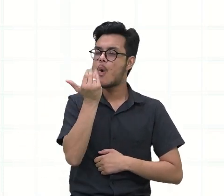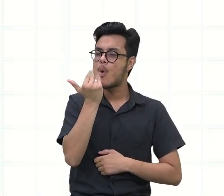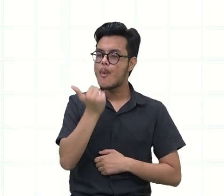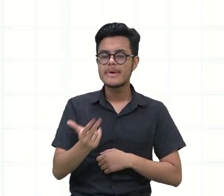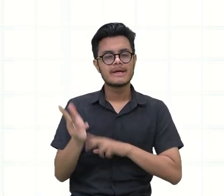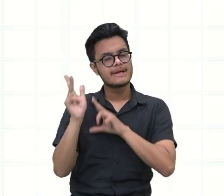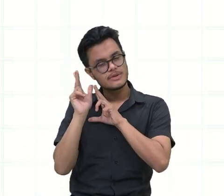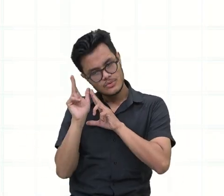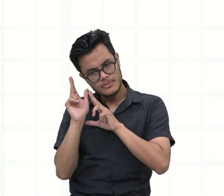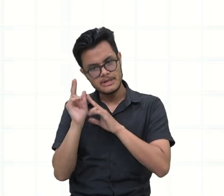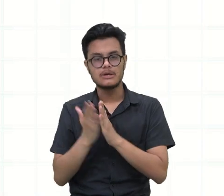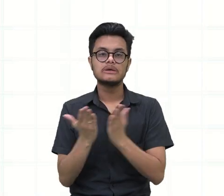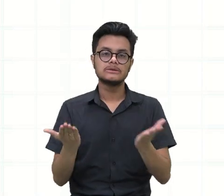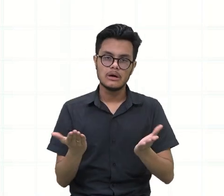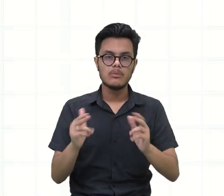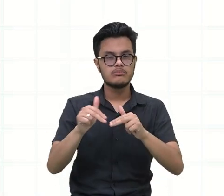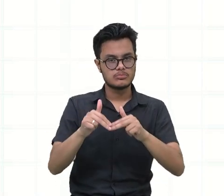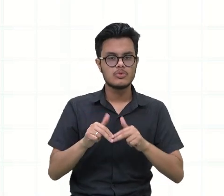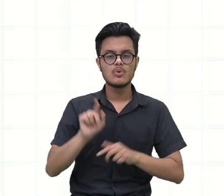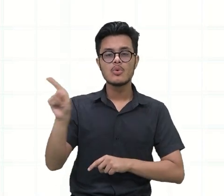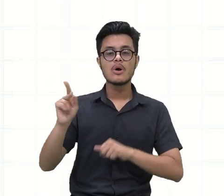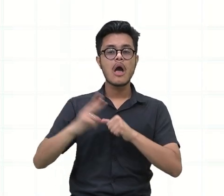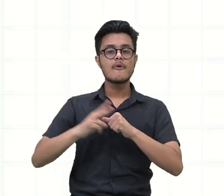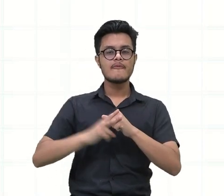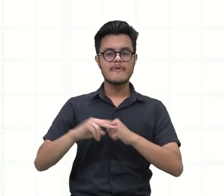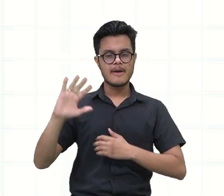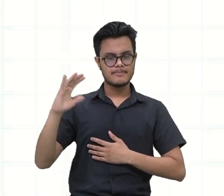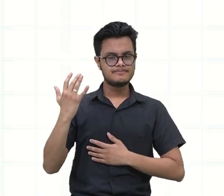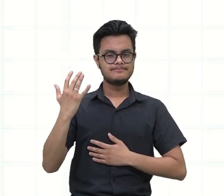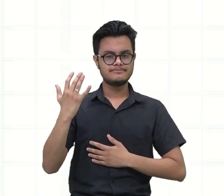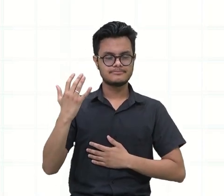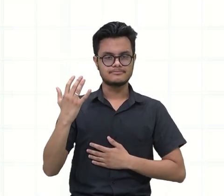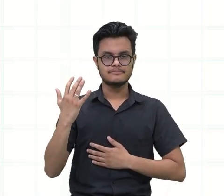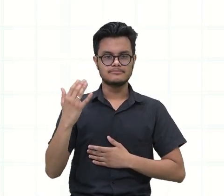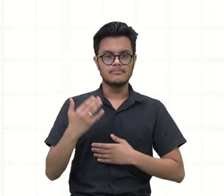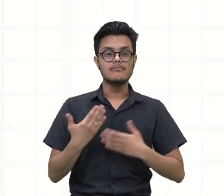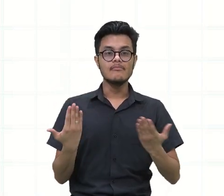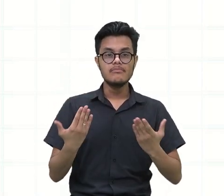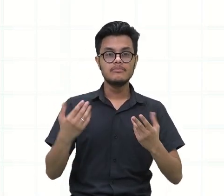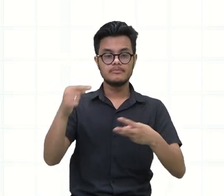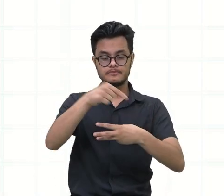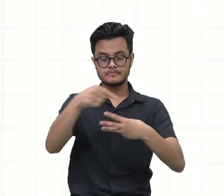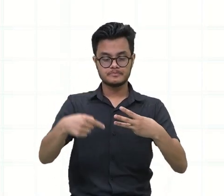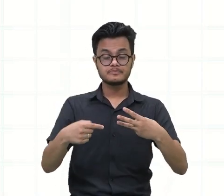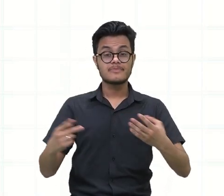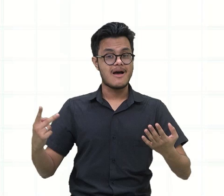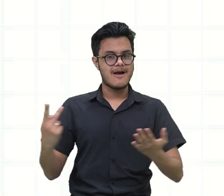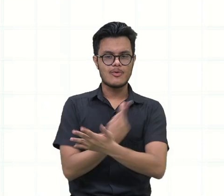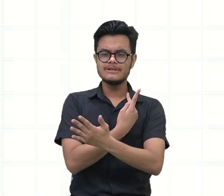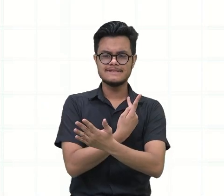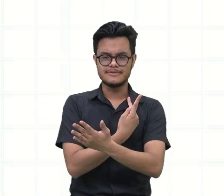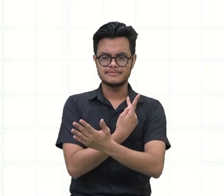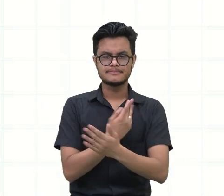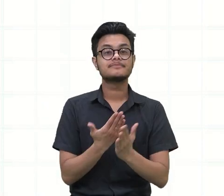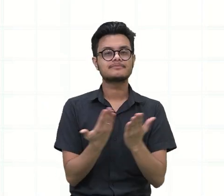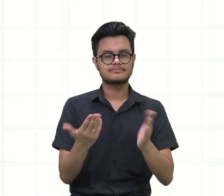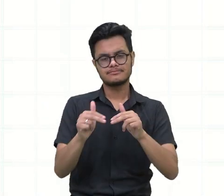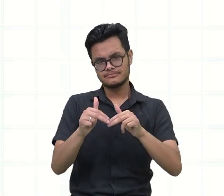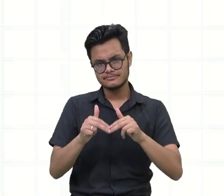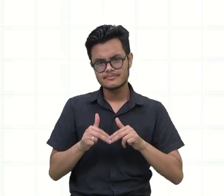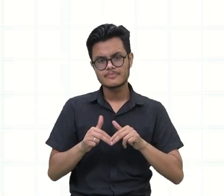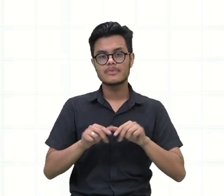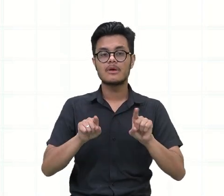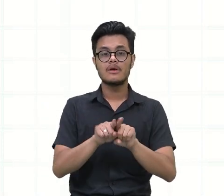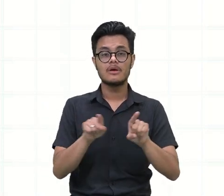E aí, esses verbos de ação, de cada um desses verbos, eles indicam uma ação. Então, significa que eu tenho o